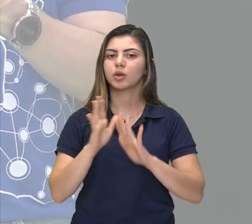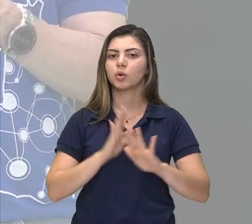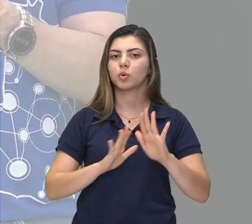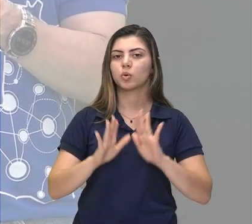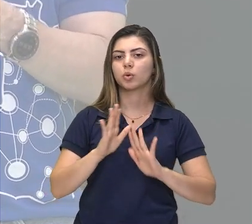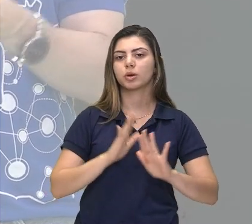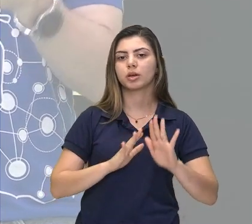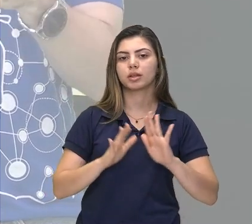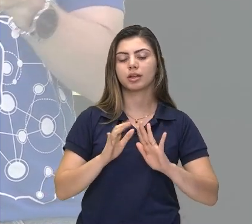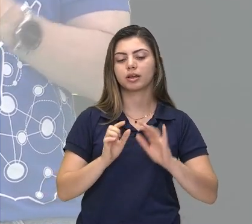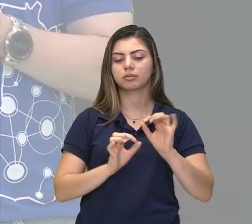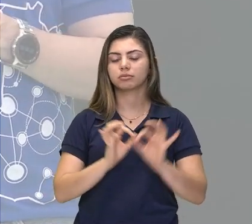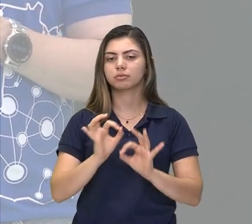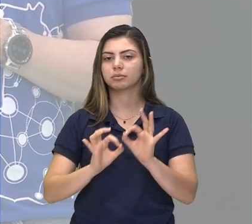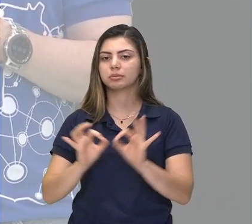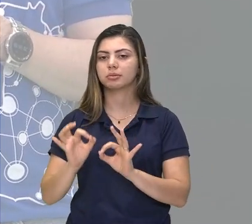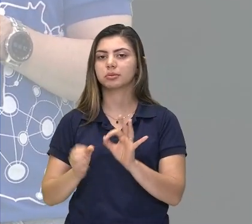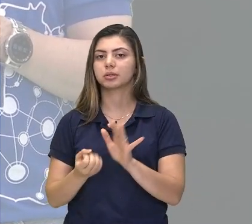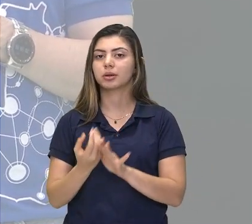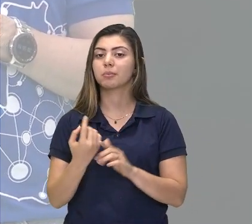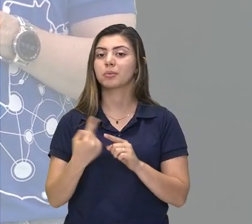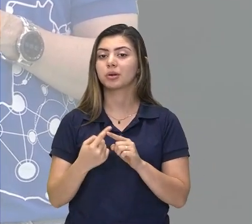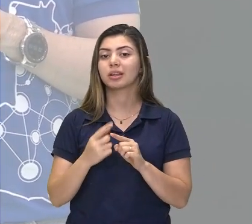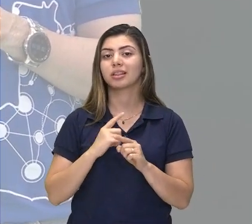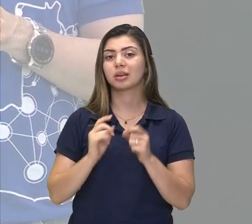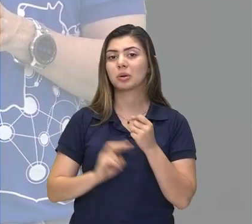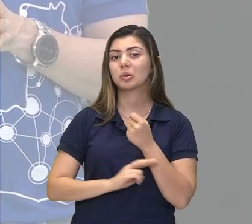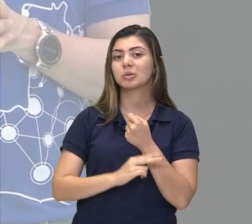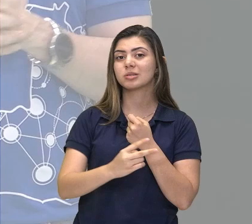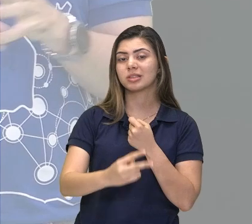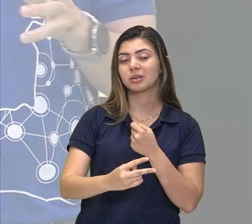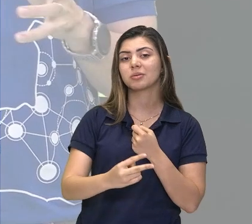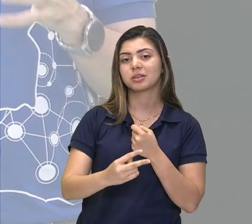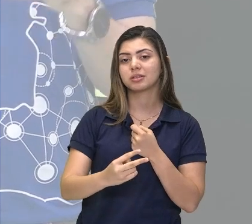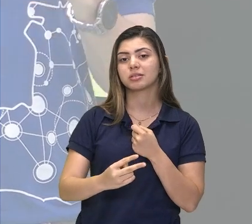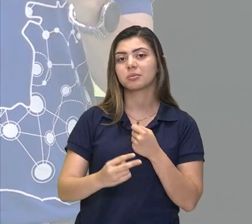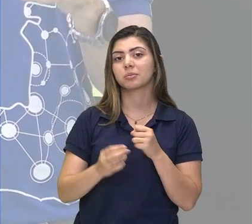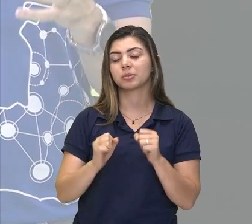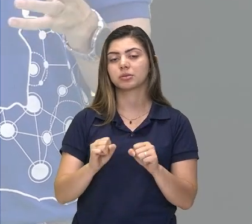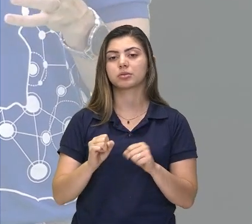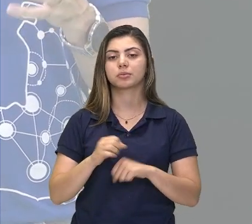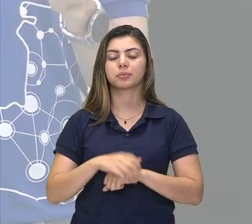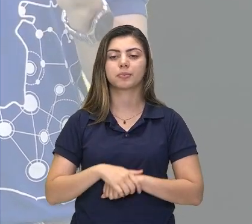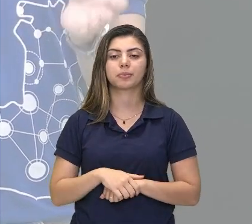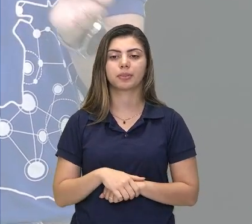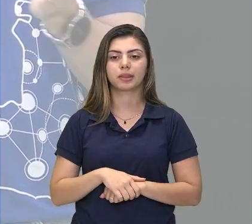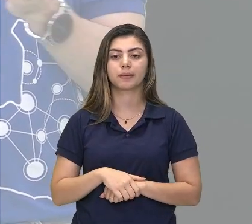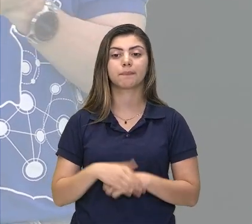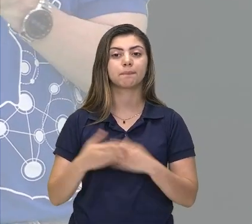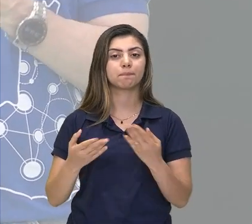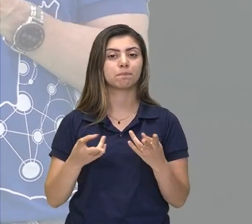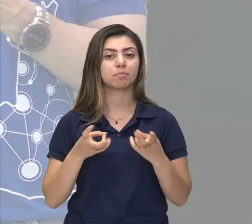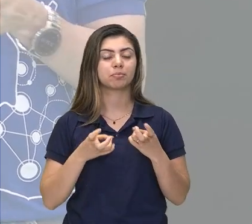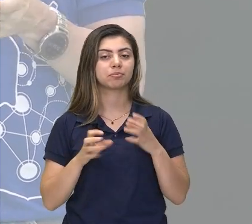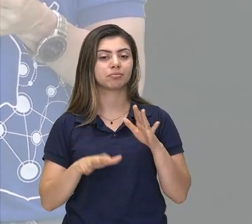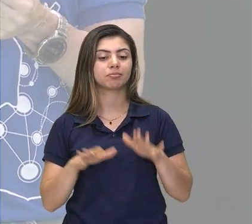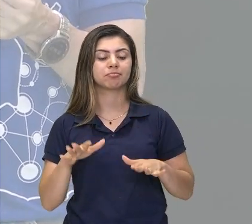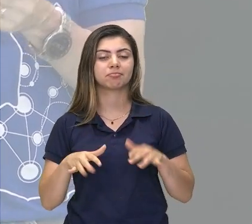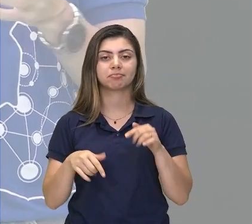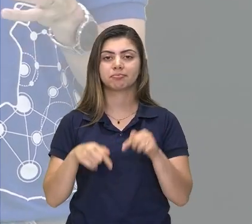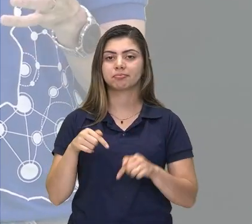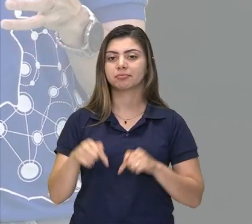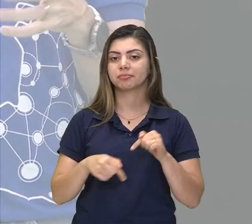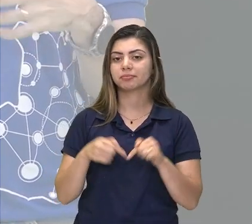eliminar durante a produção, porque ele pode também ser formado. Então, note que a química, dependendo da espécie,